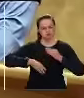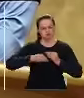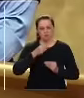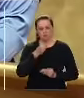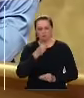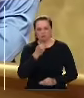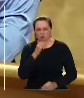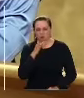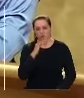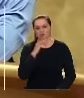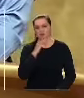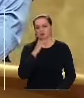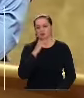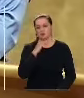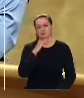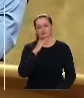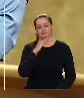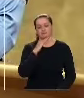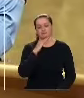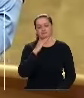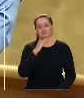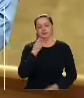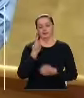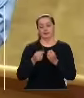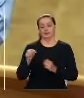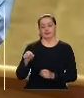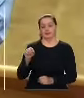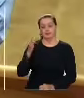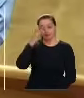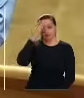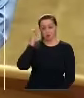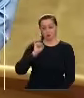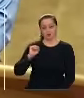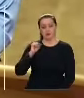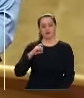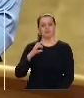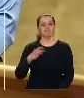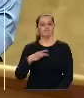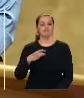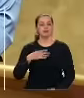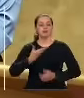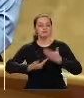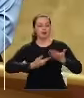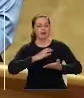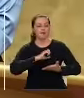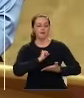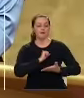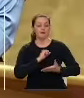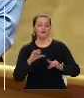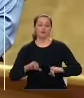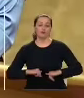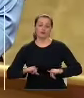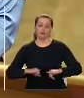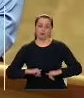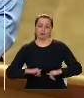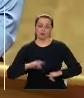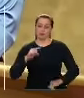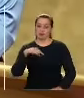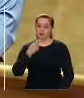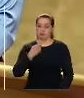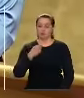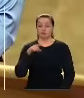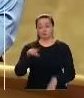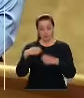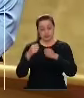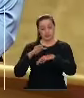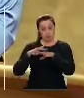medo agora de repente se envolver e sofrer de novo. Então você precisa se curar. E só o